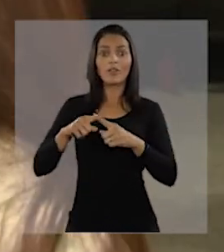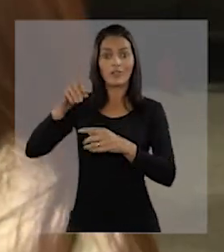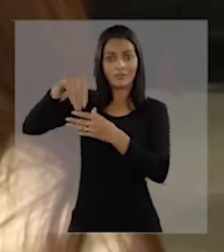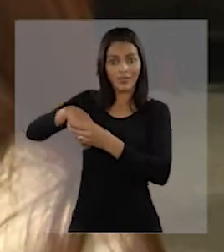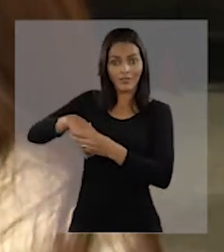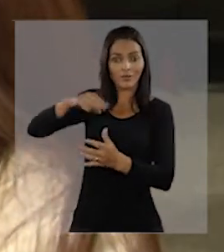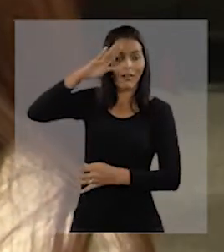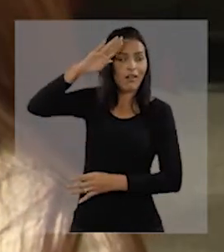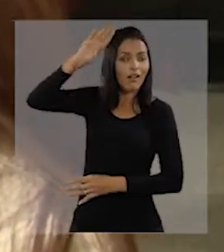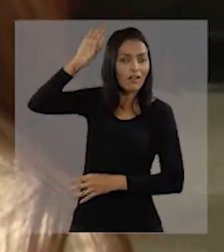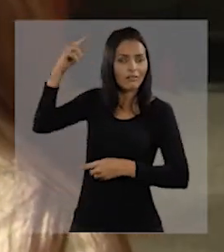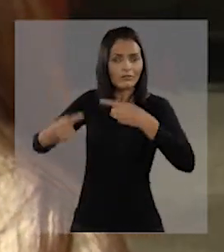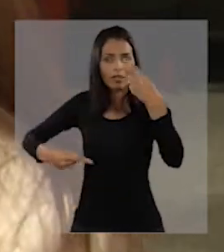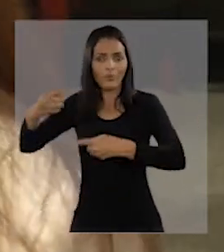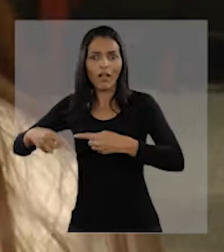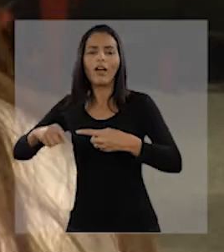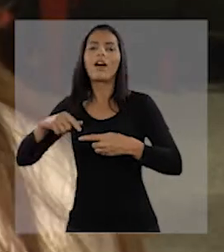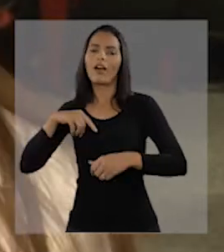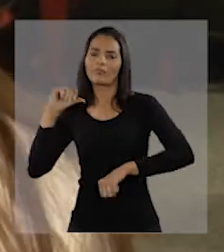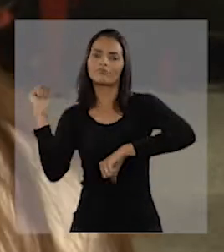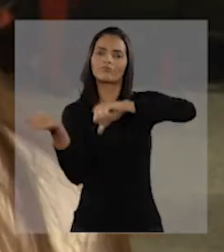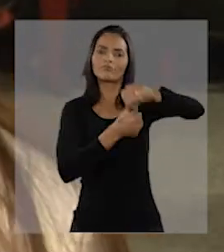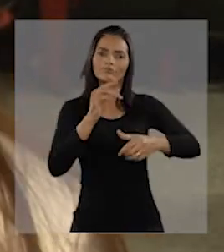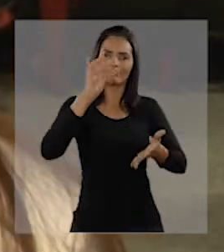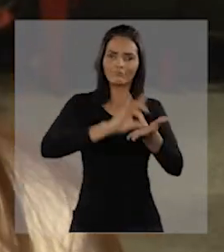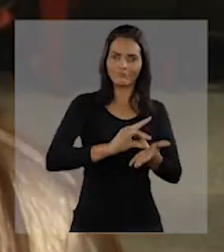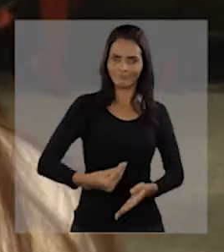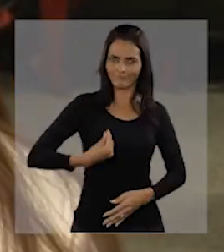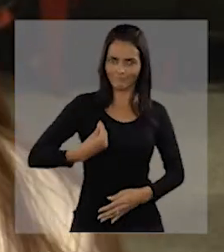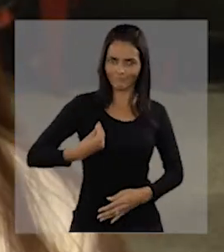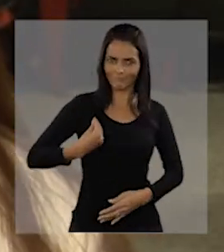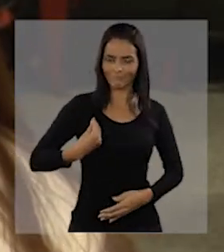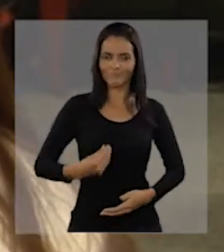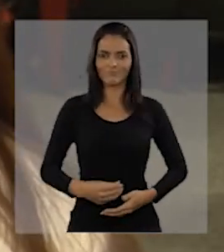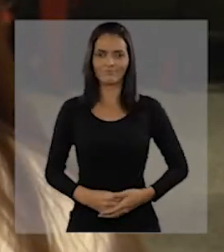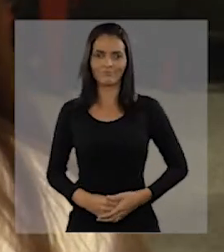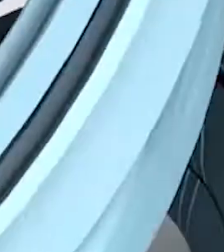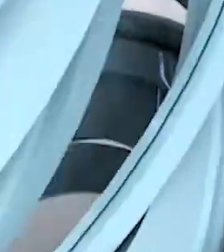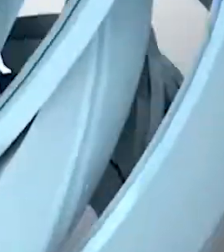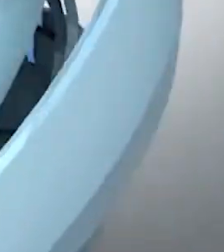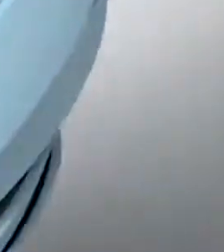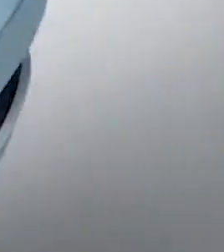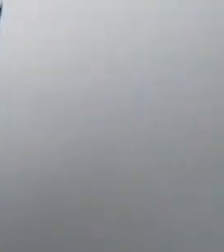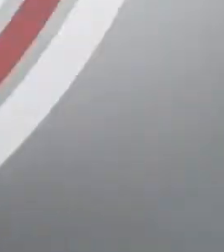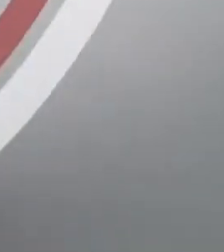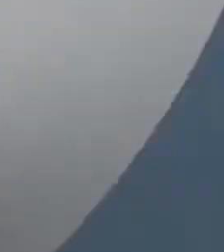que é debatido dentro da academia acaba se tornando concreto na nossa vida real.